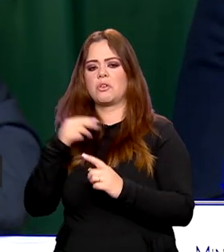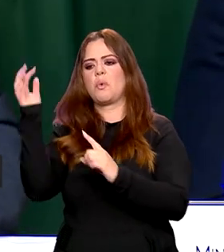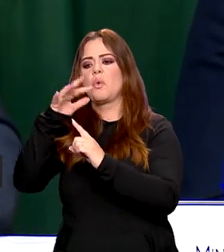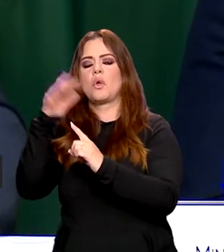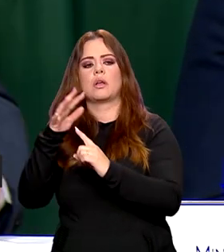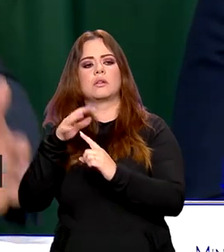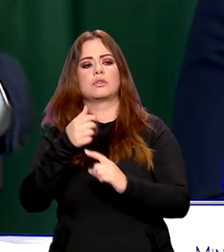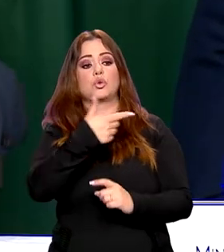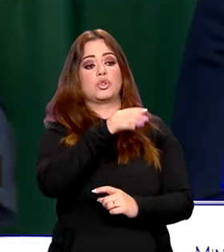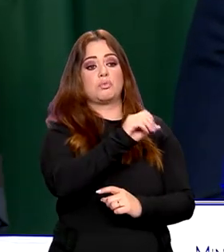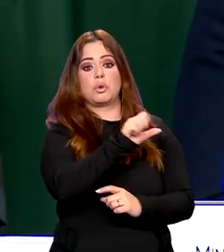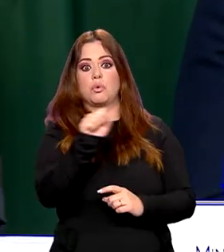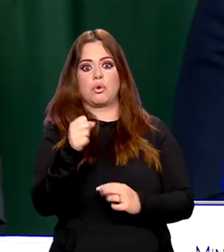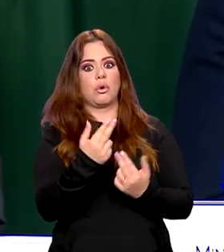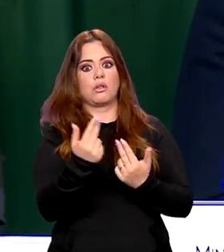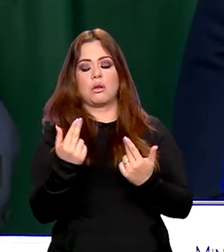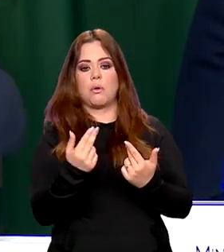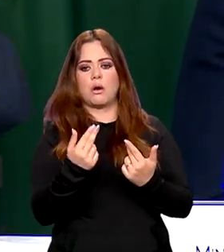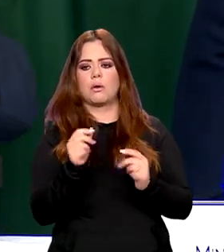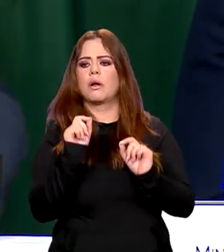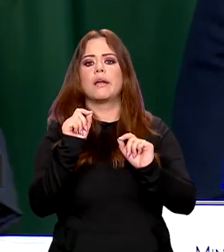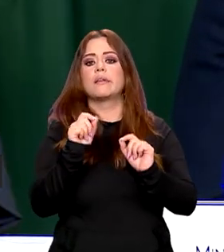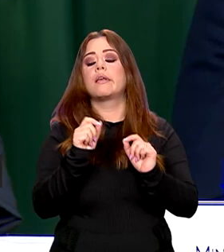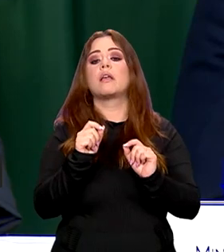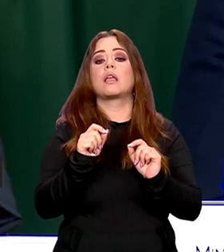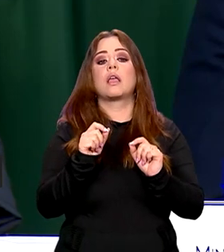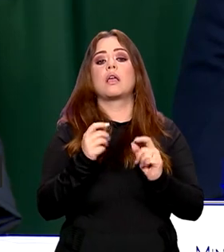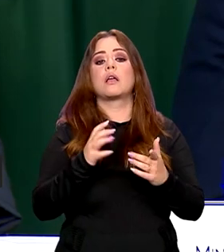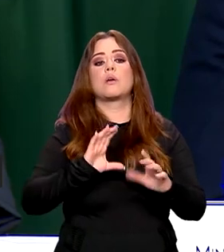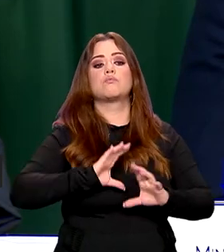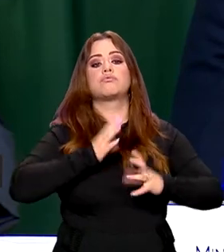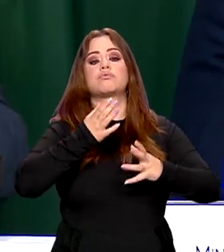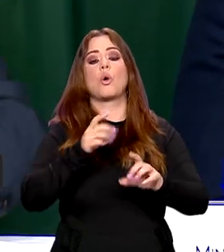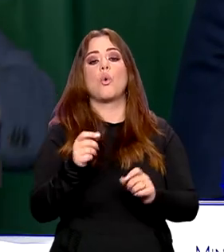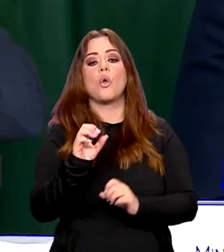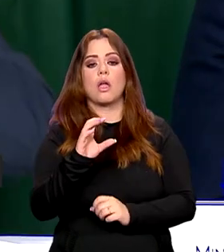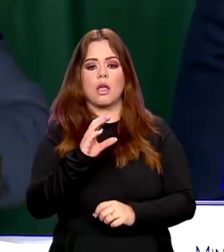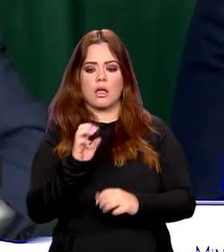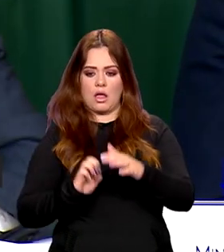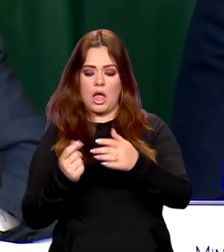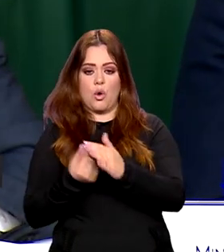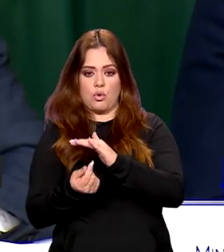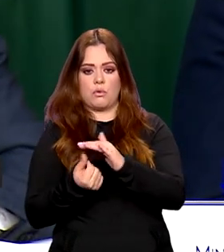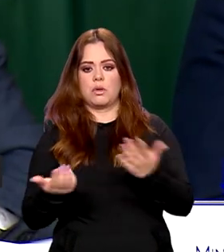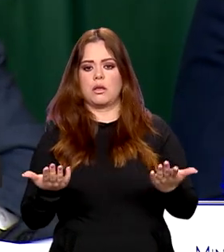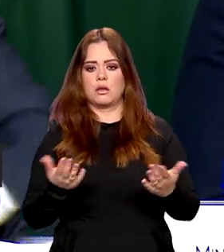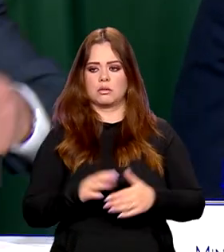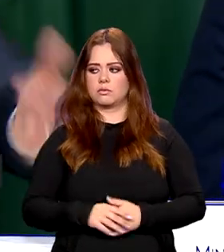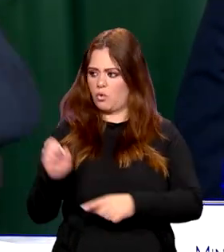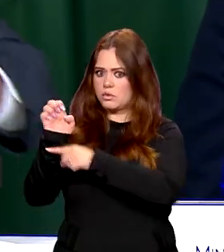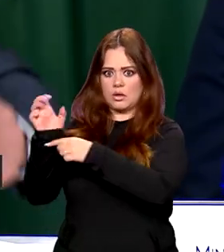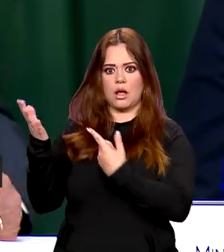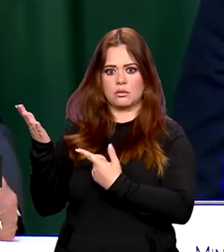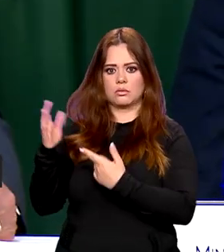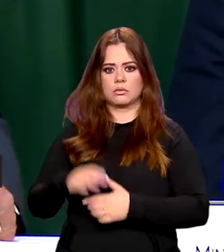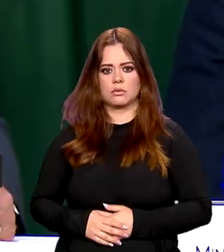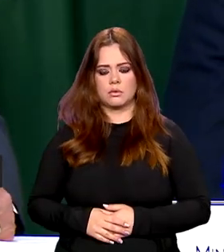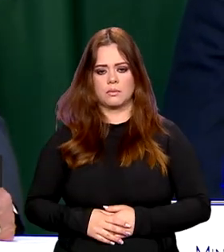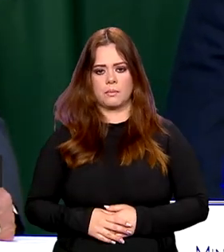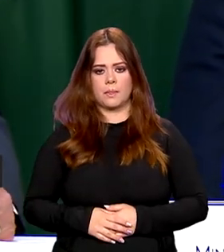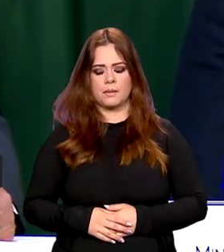de 2008, quem é que salvou a economia? Foi o Estado. Quando houve a crise agora da pandemia, quem